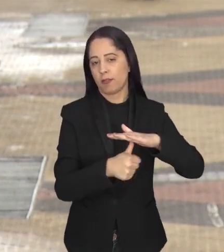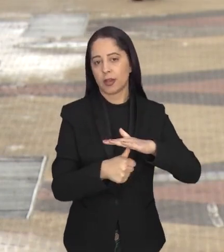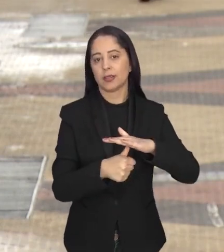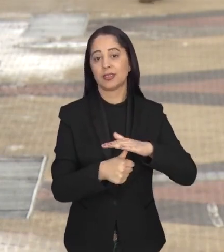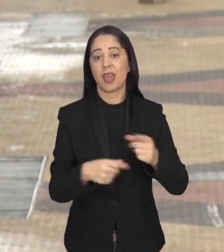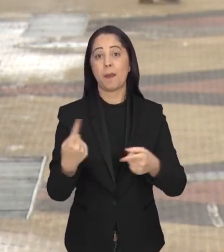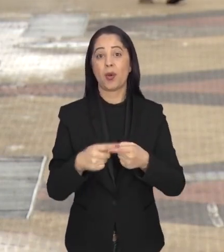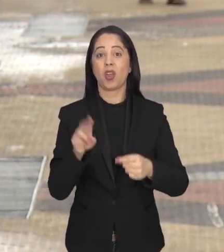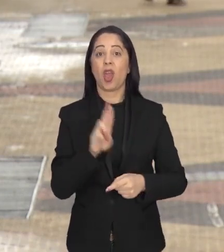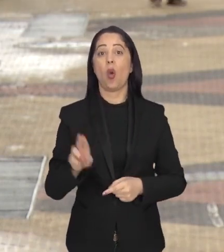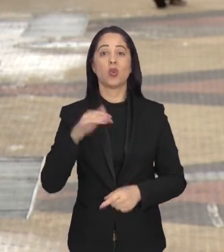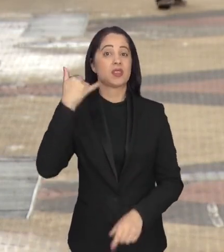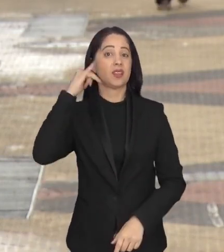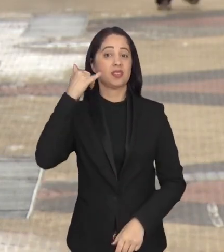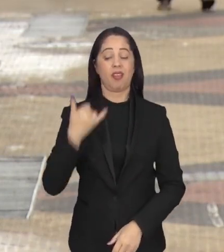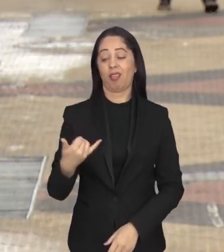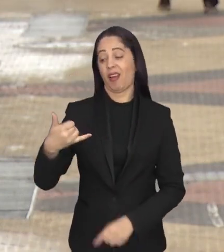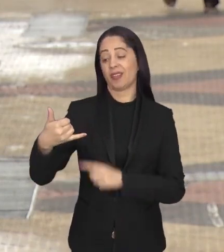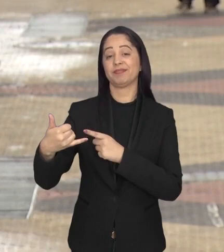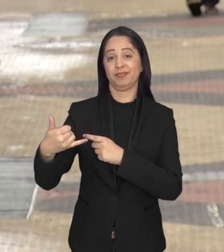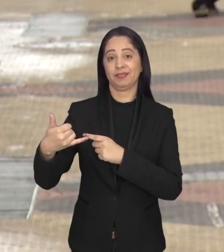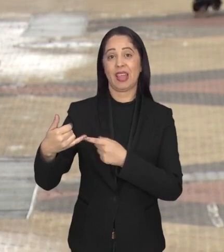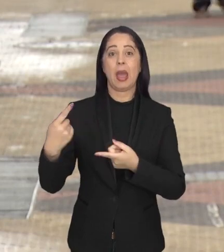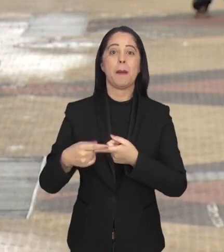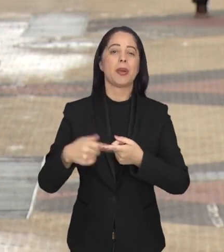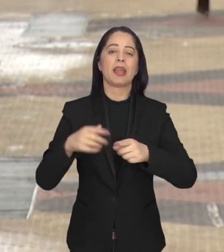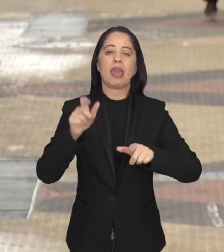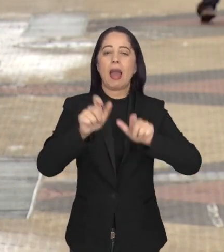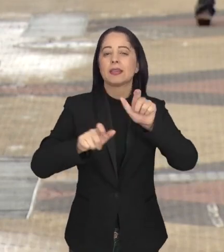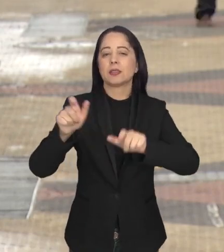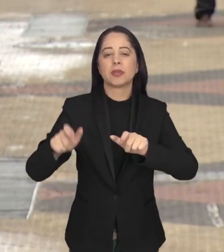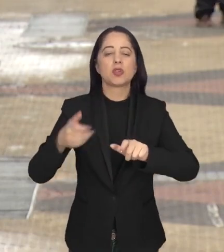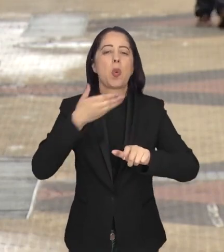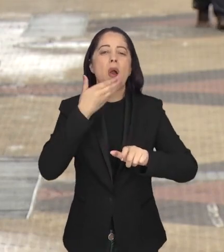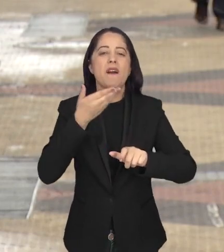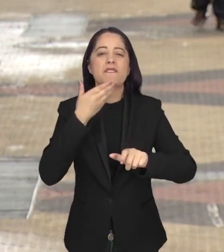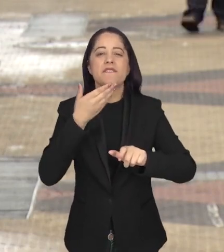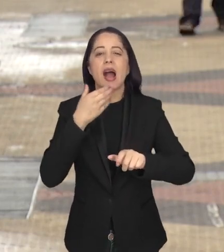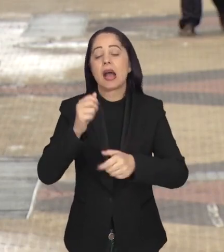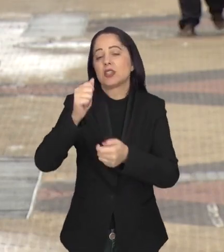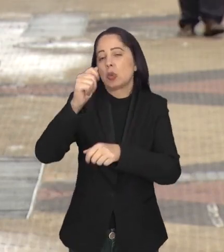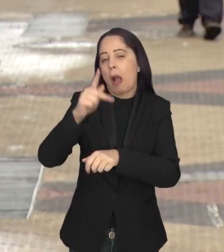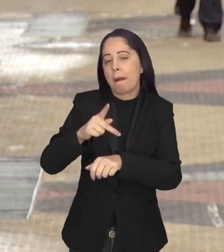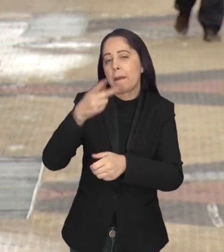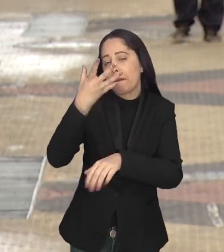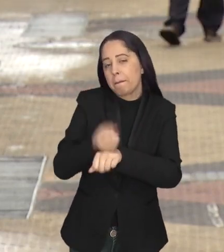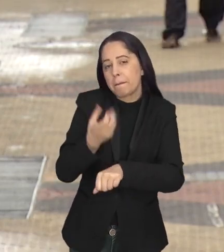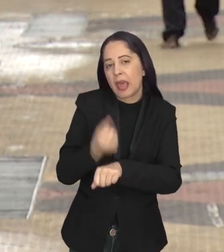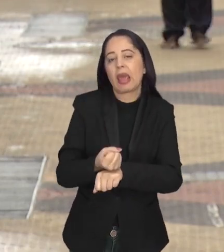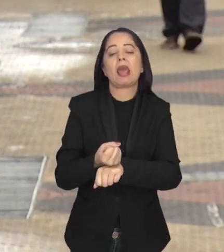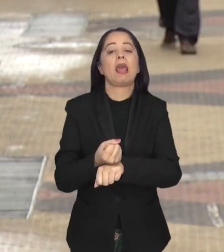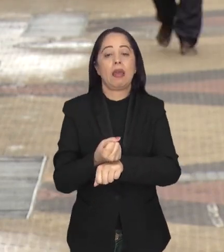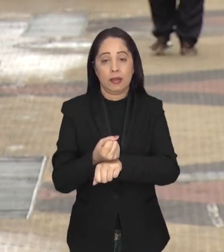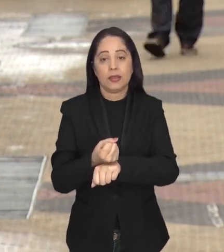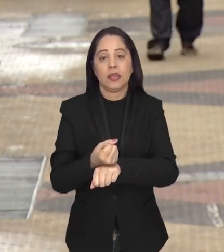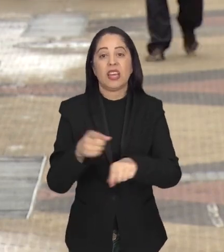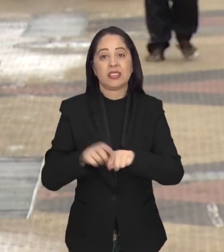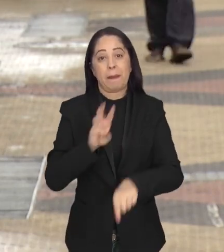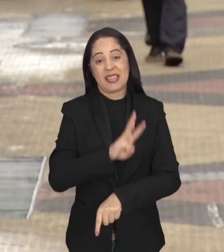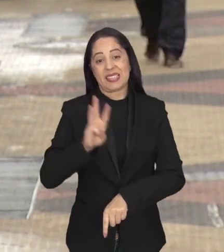foi registrada ocorreu por causa do uso de um celular, por causa que as pessoas acabavam acessando